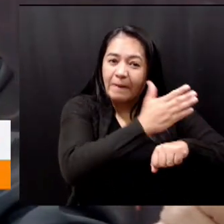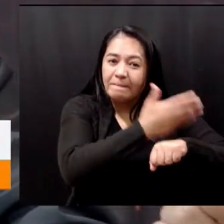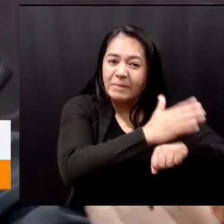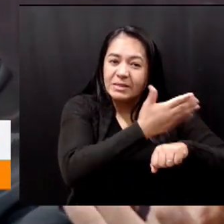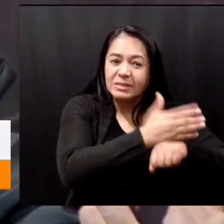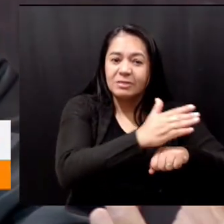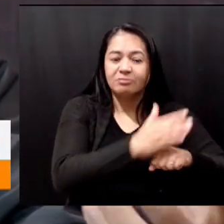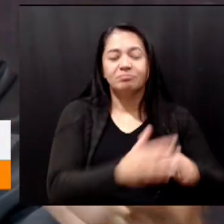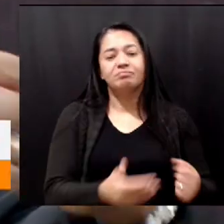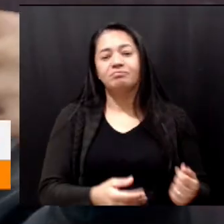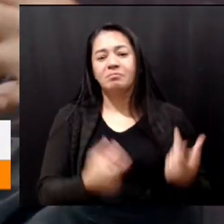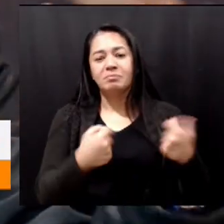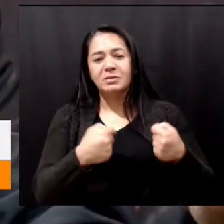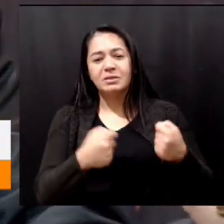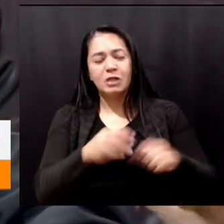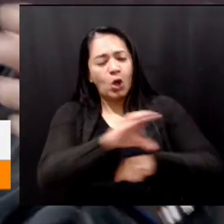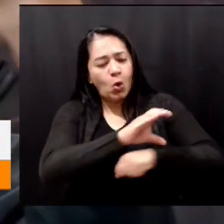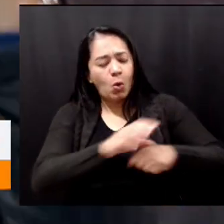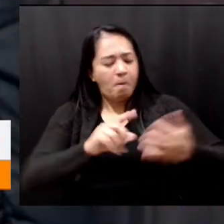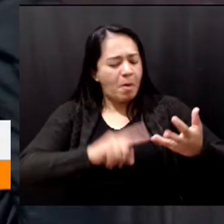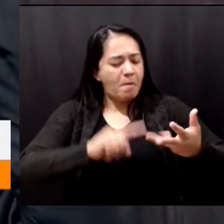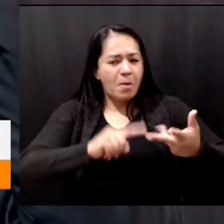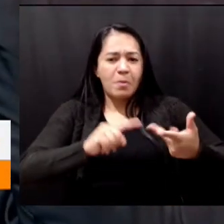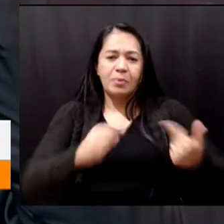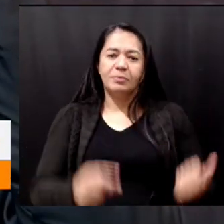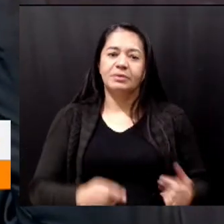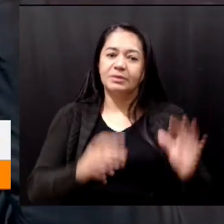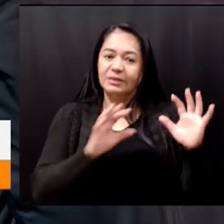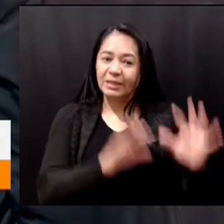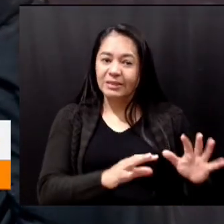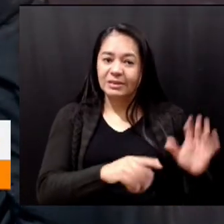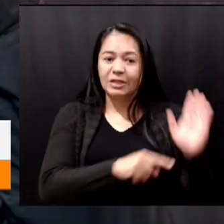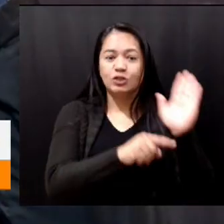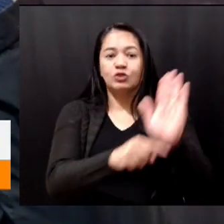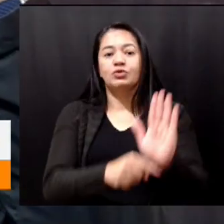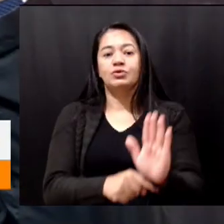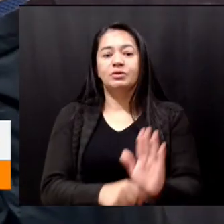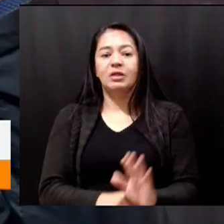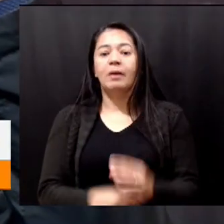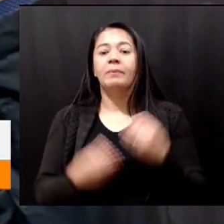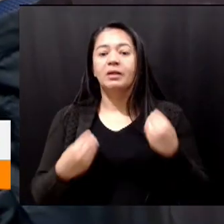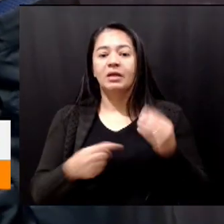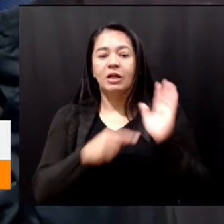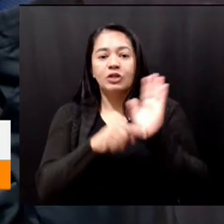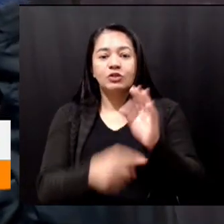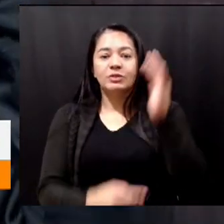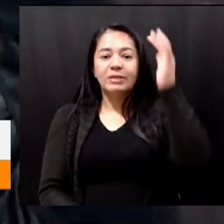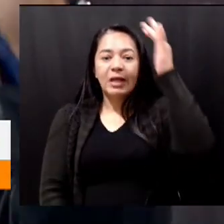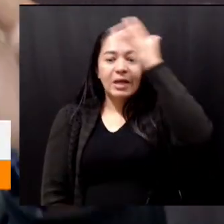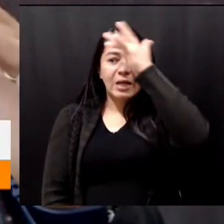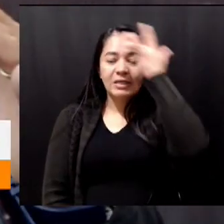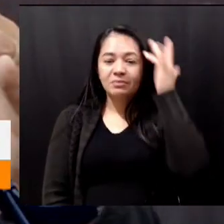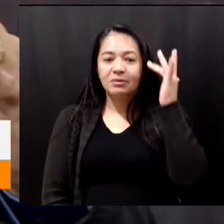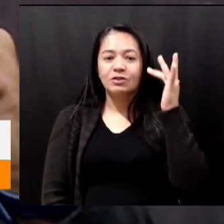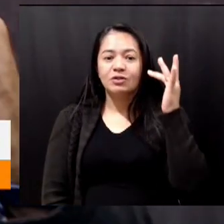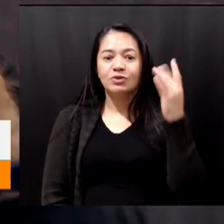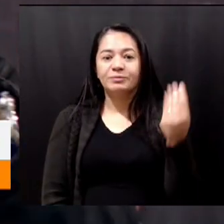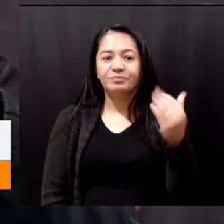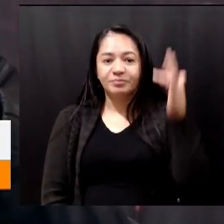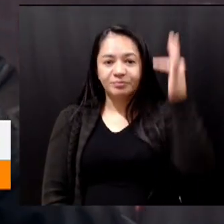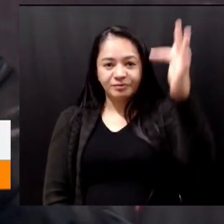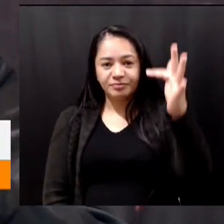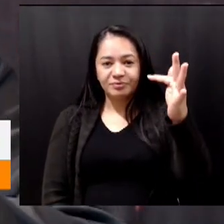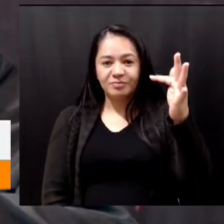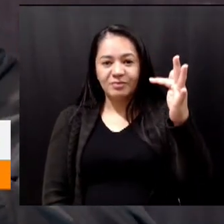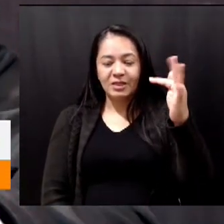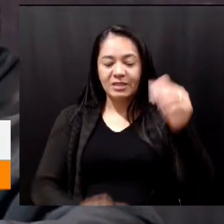curso, muita mentoria, essa ajuda que eu falo, que é para ajudar a cabeça de caras que serão águias, né? E não